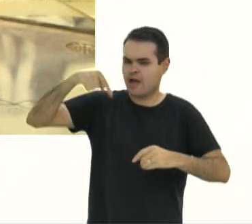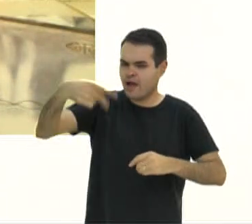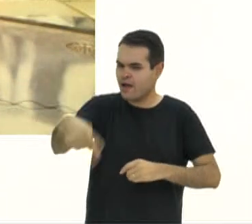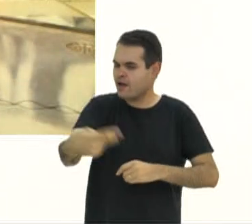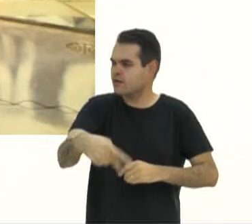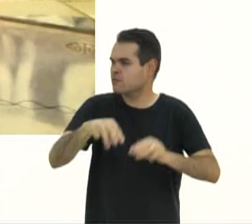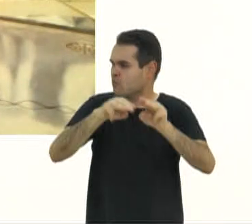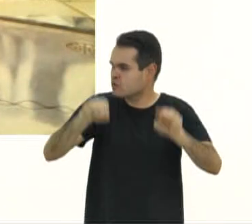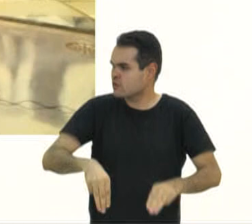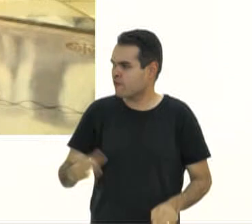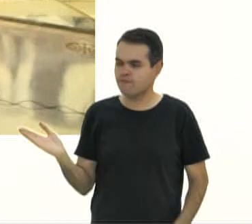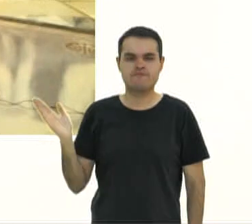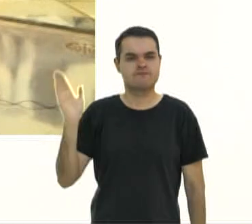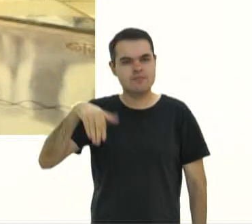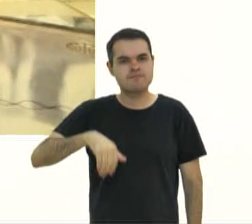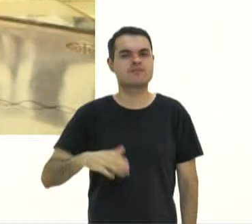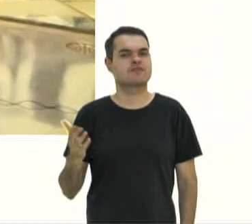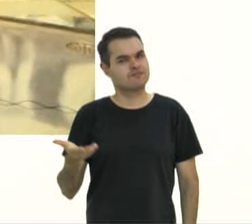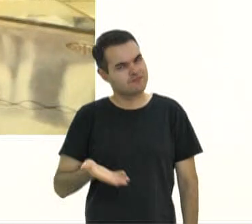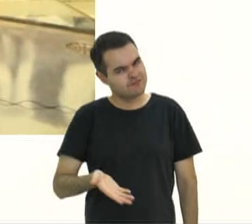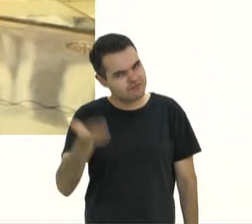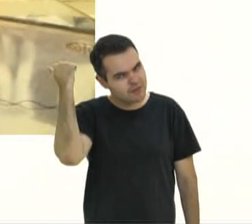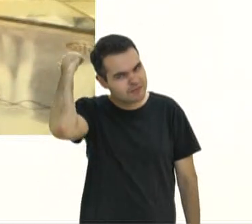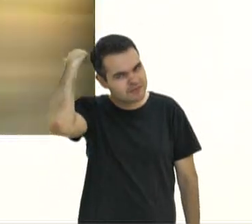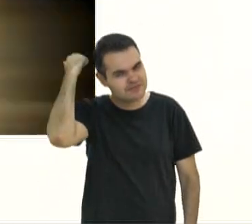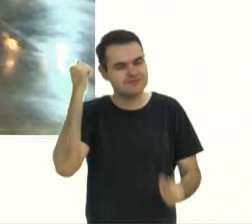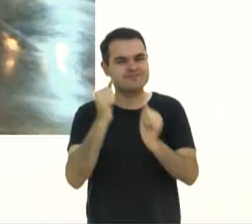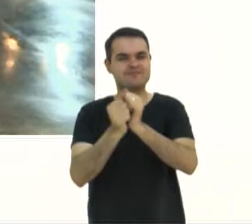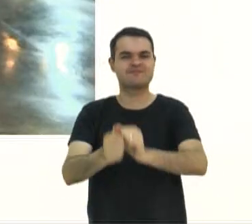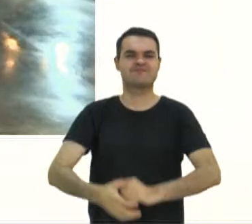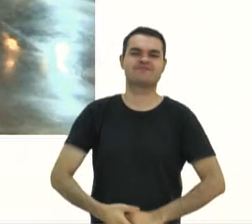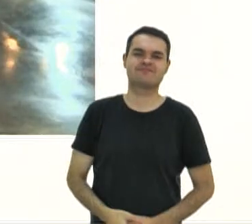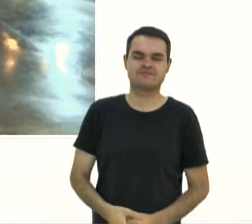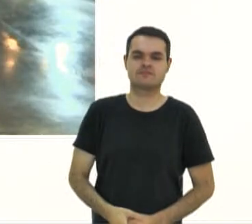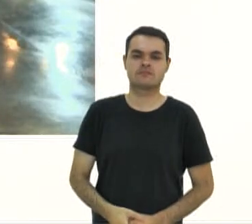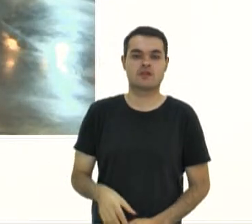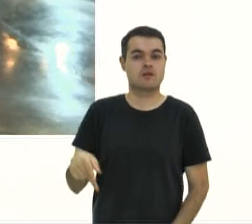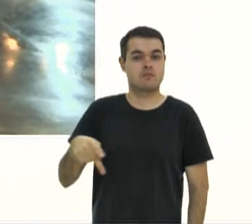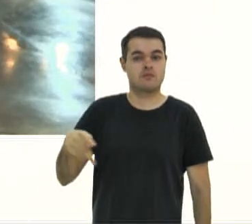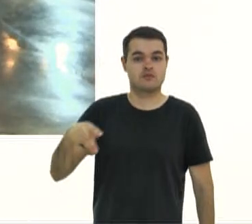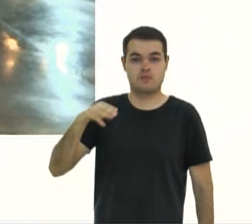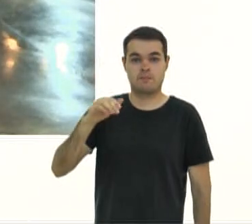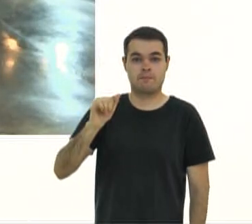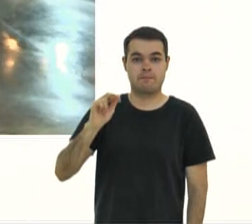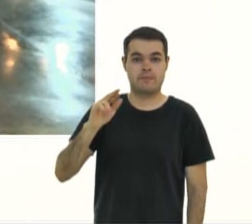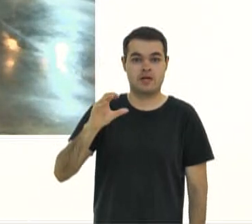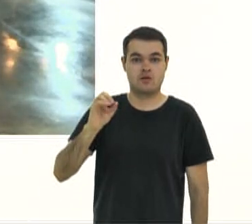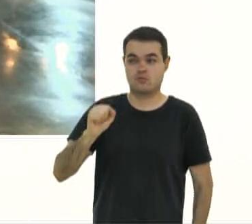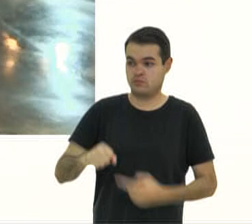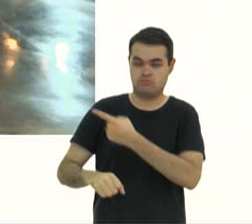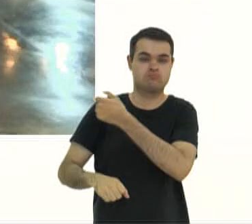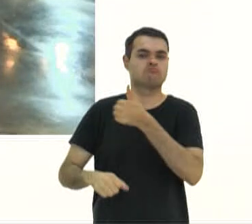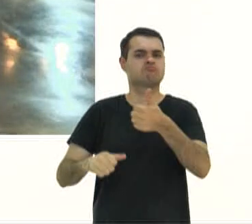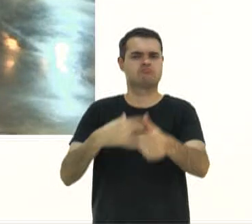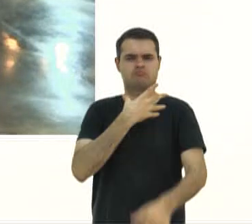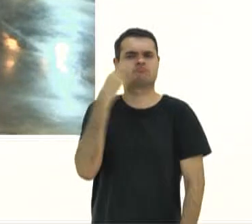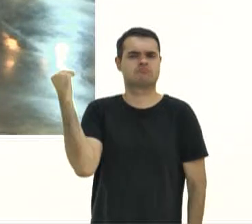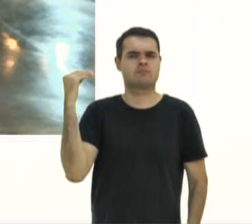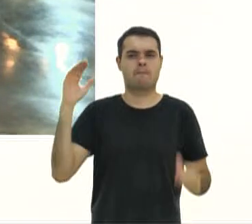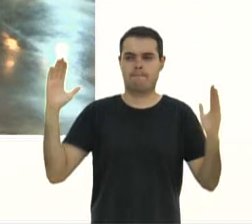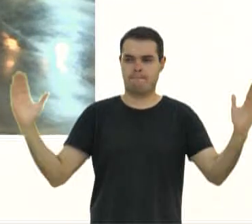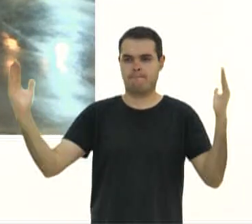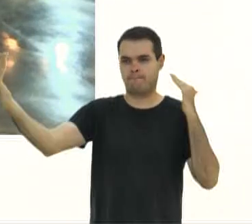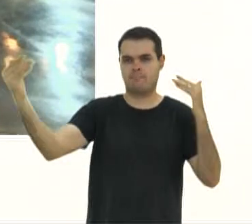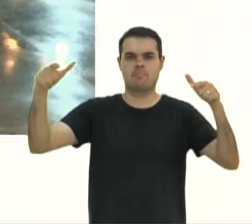Sim. Vamos comigo? Vamos, claro, com certeza. Pessoal, nos acompanhem. Professor Marcos, assim, nossa, muito show de bola aqui, o pavilhão Energia, né, que a